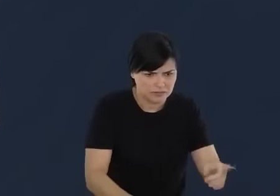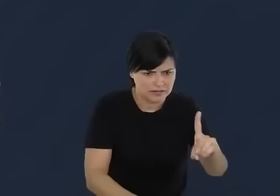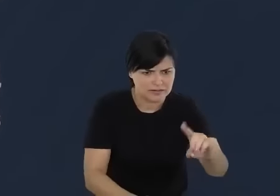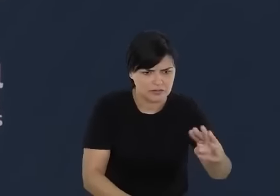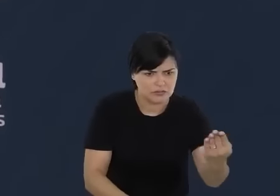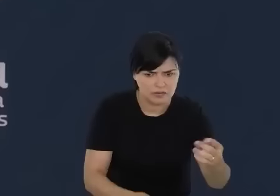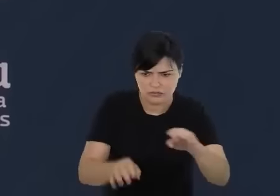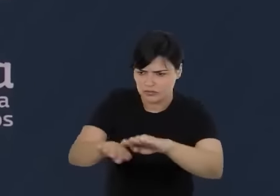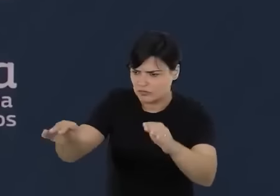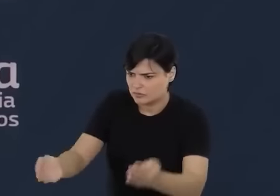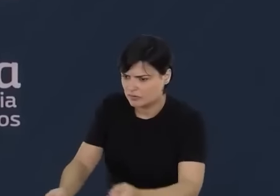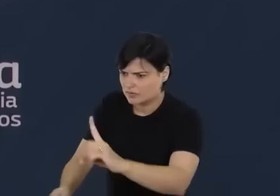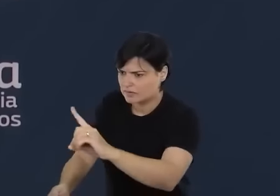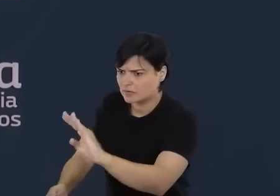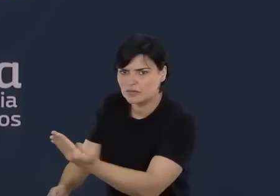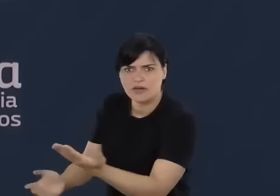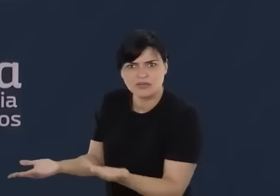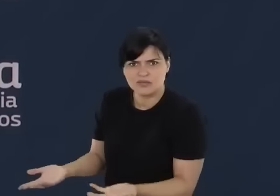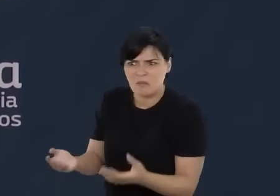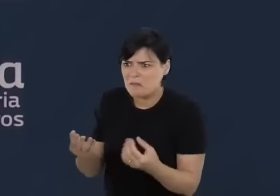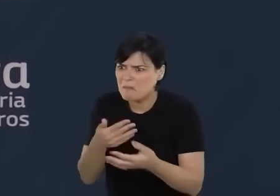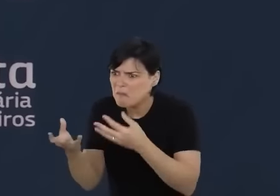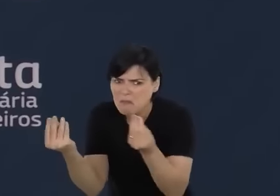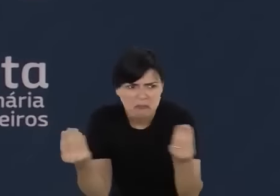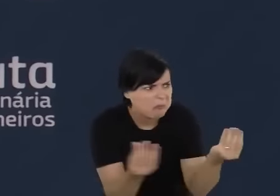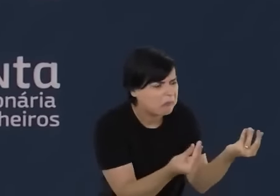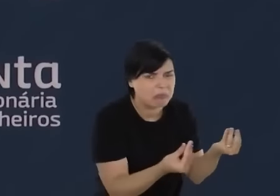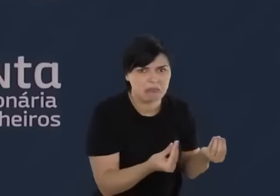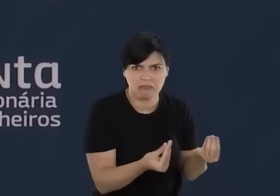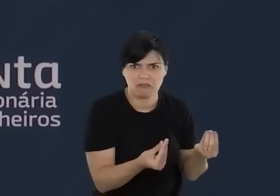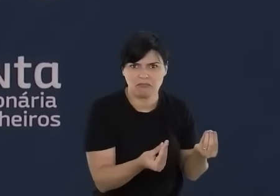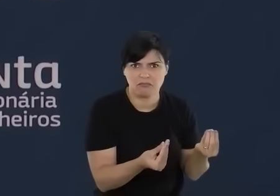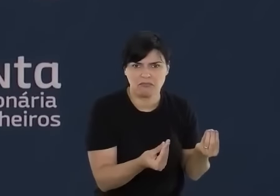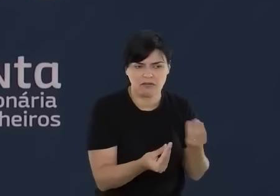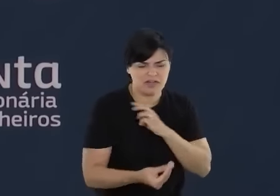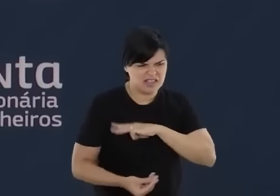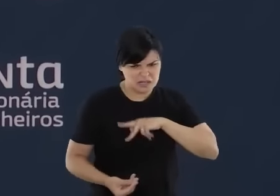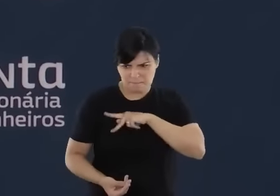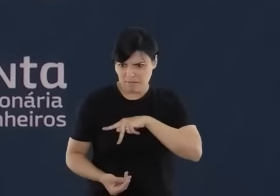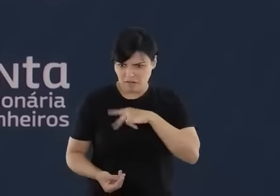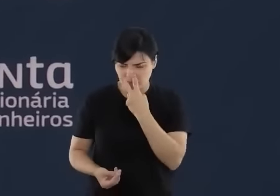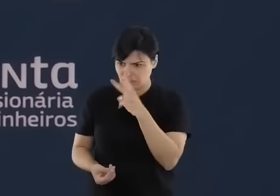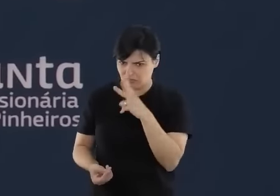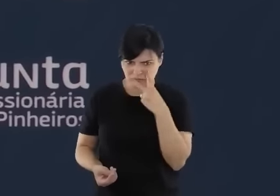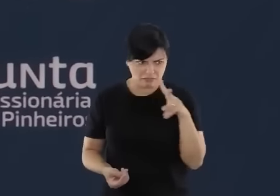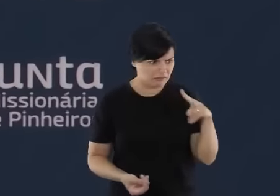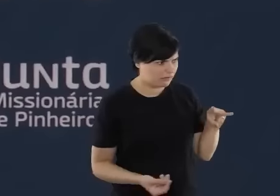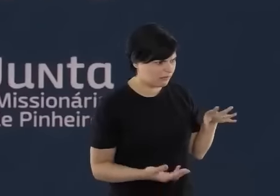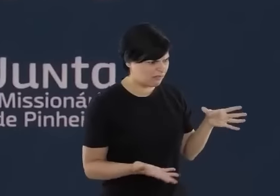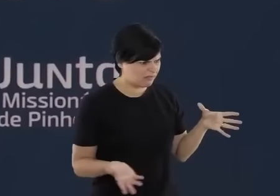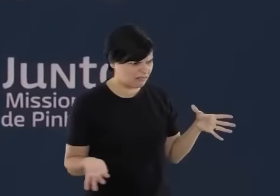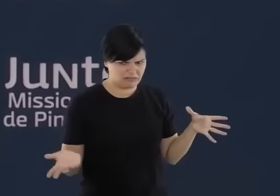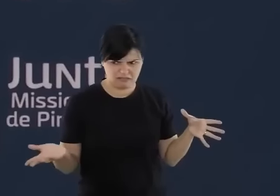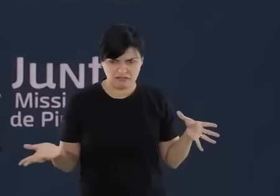divindade bom mas o que Paulo fez diante dessa constatação o texto responde no Versículo 17 por